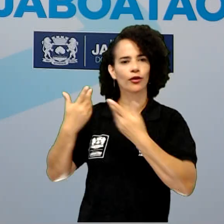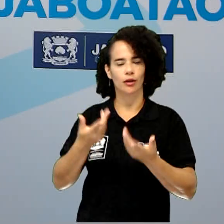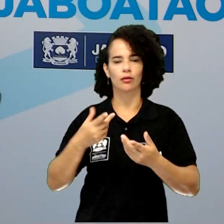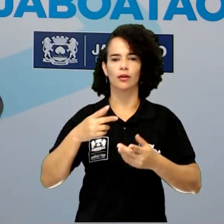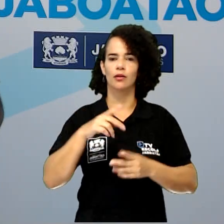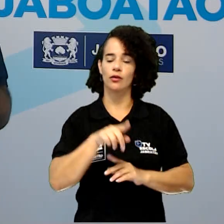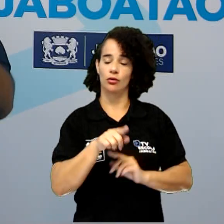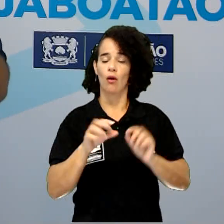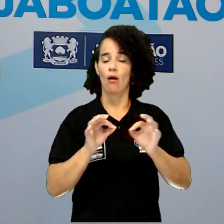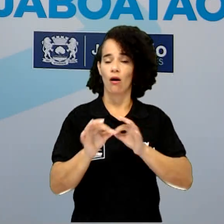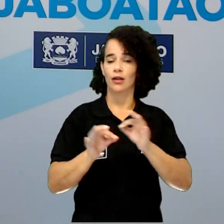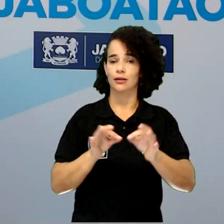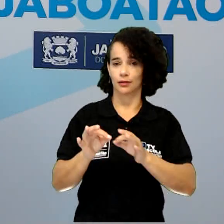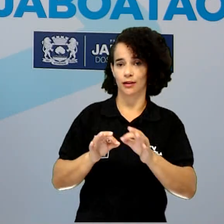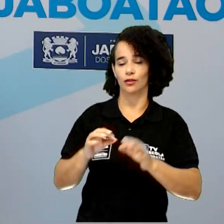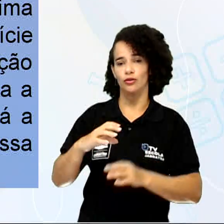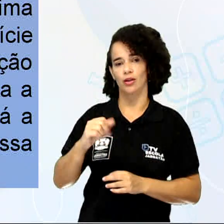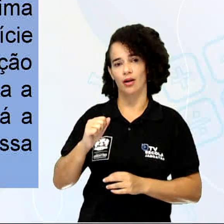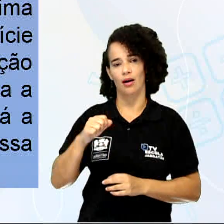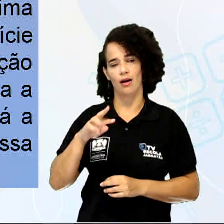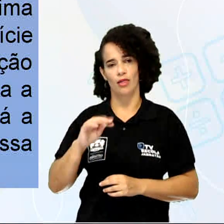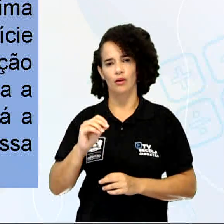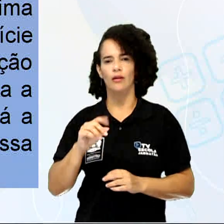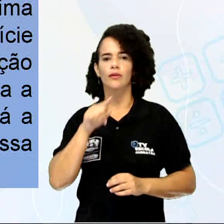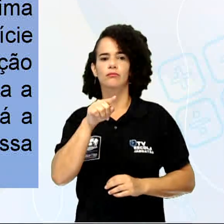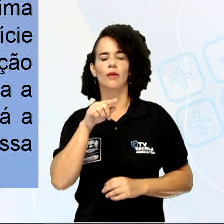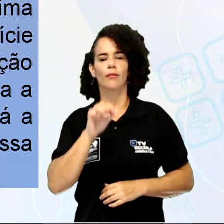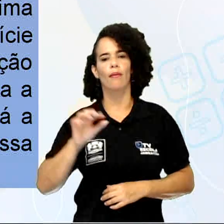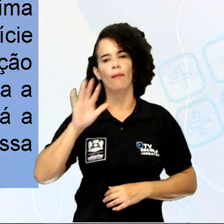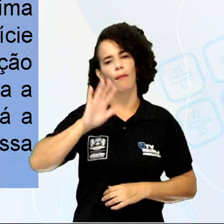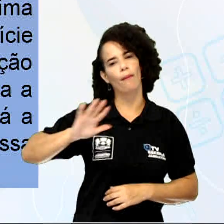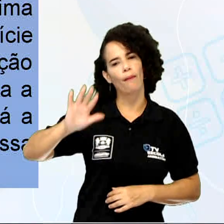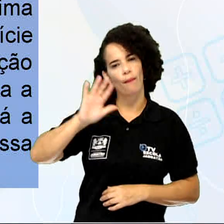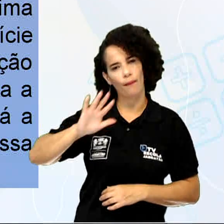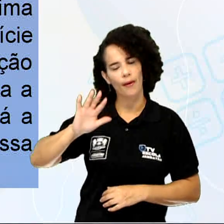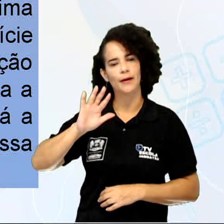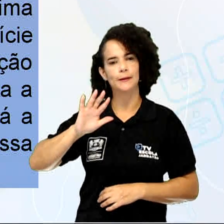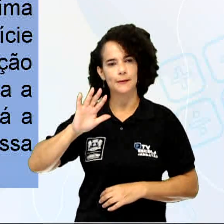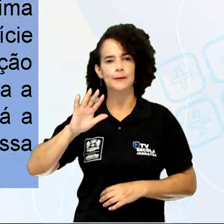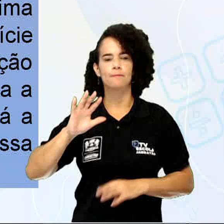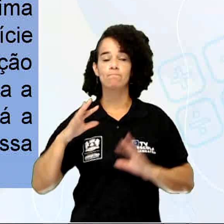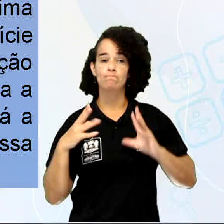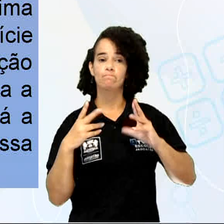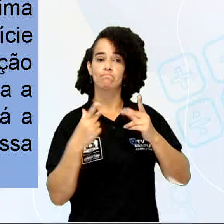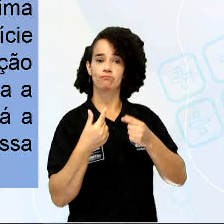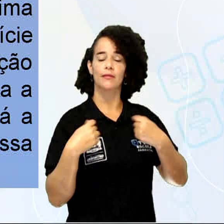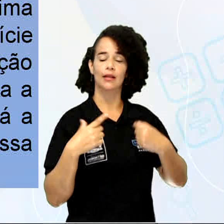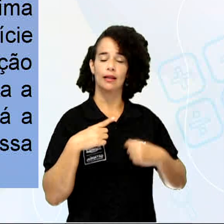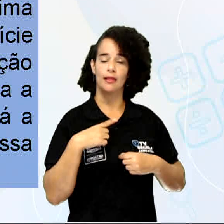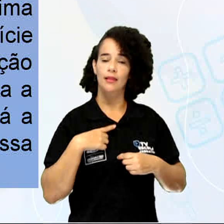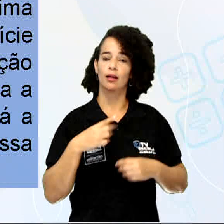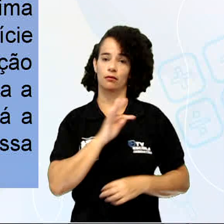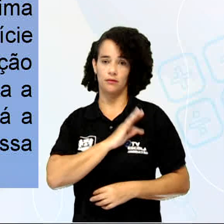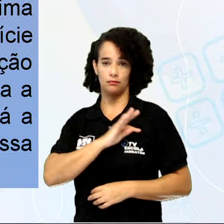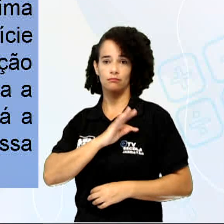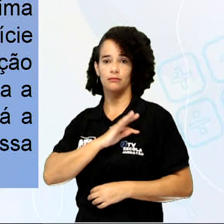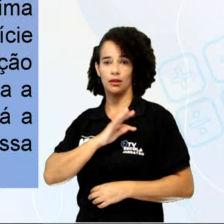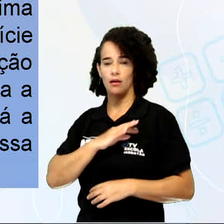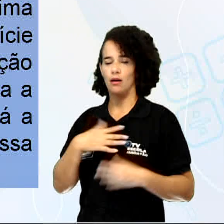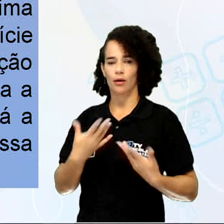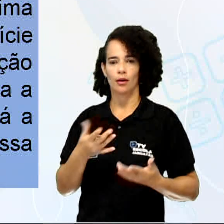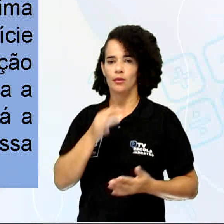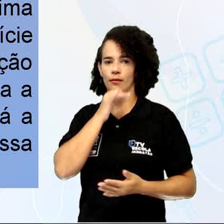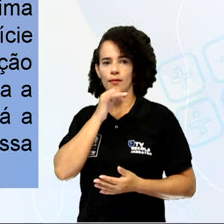né? Como você vê aí na tela, todas as projeções cartográficas apresentam algum tipo de distorção